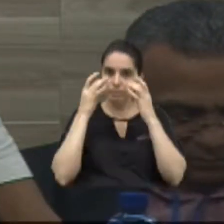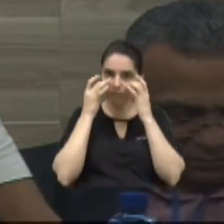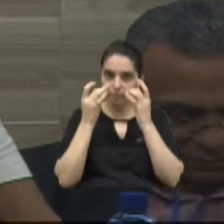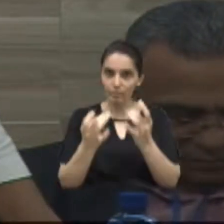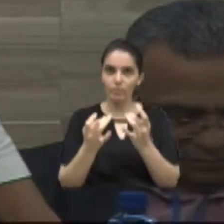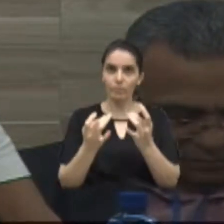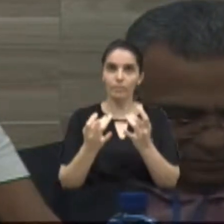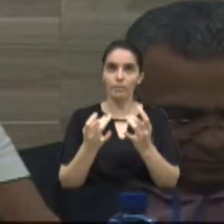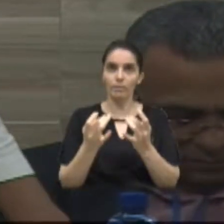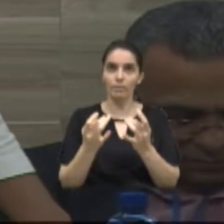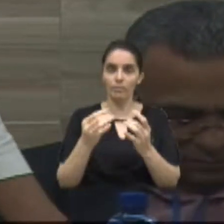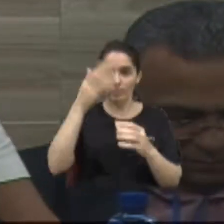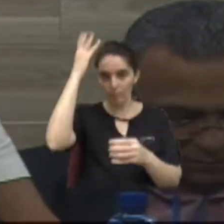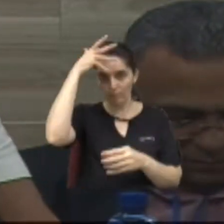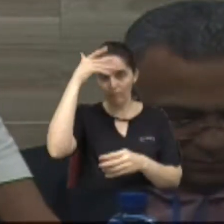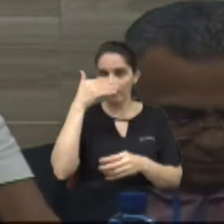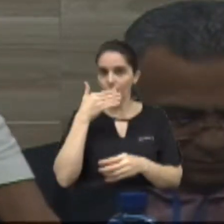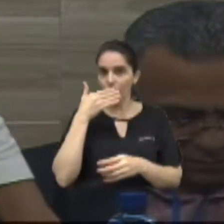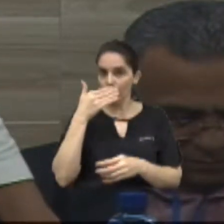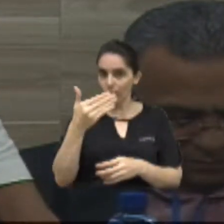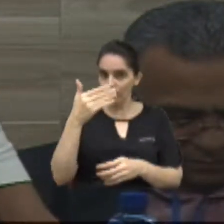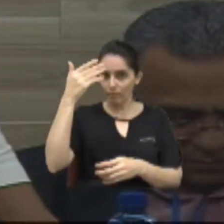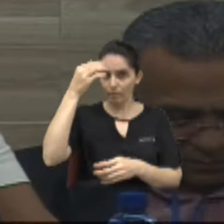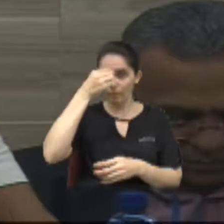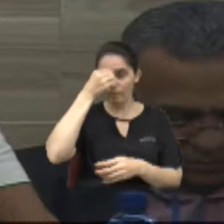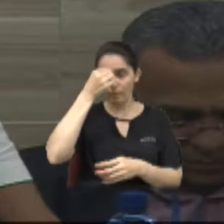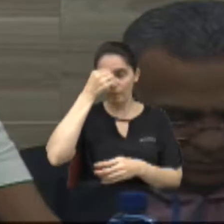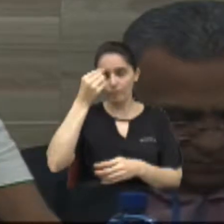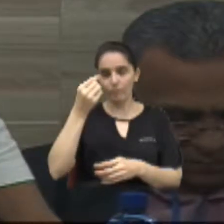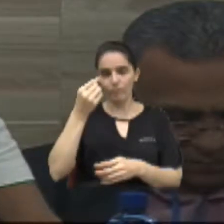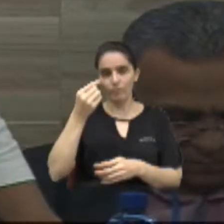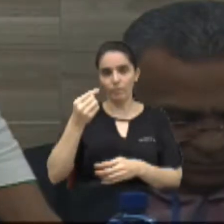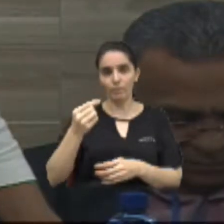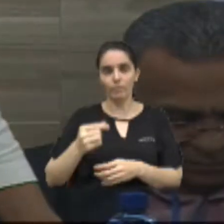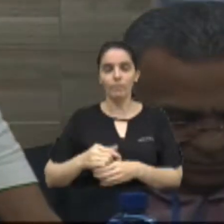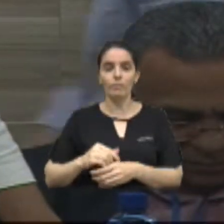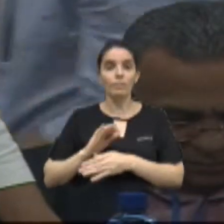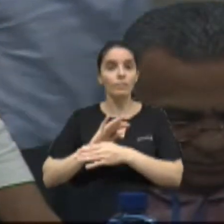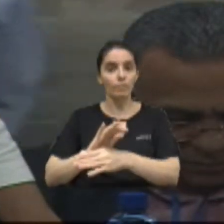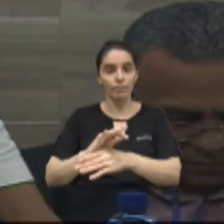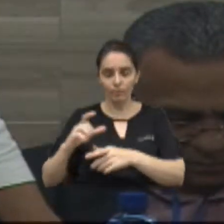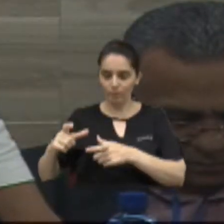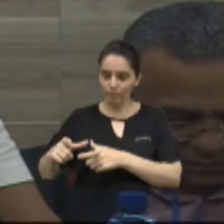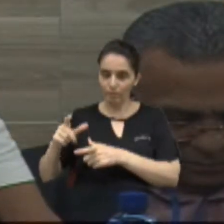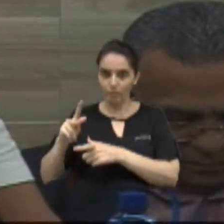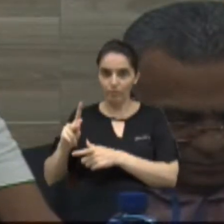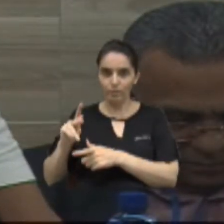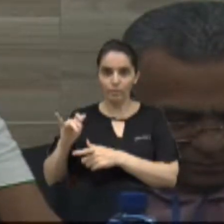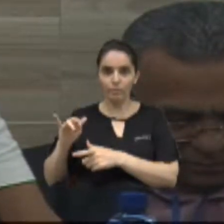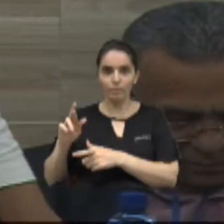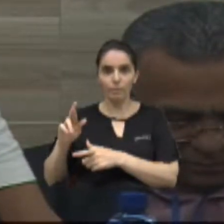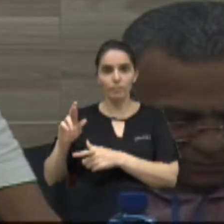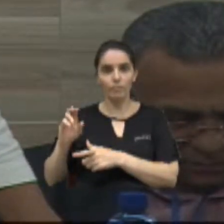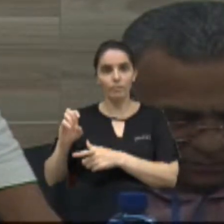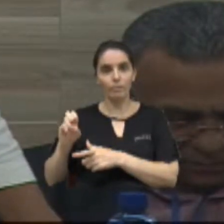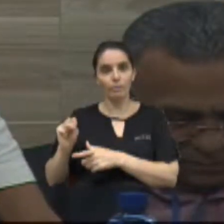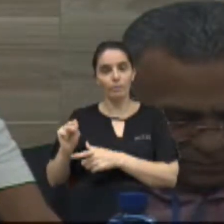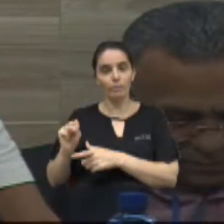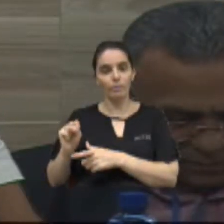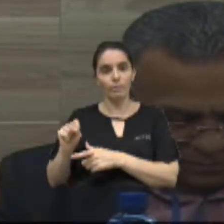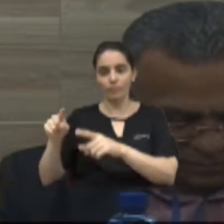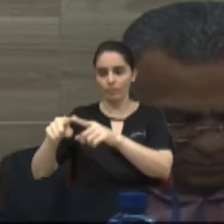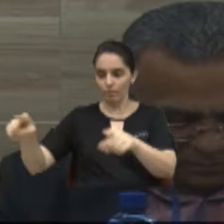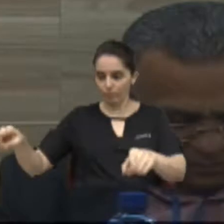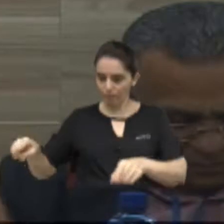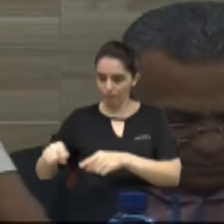vereador Jorge de Freitas também me apoie nessa causa, uma reivindicação dos Pires já há muito tempo para que novas